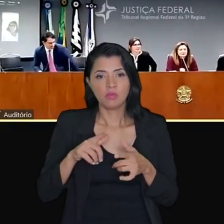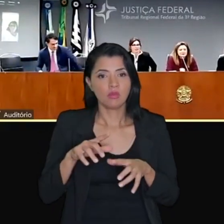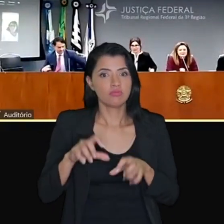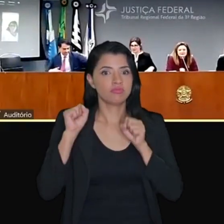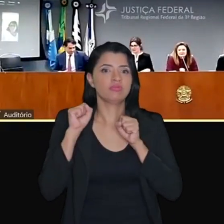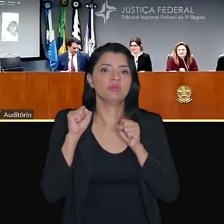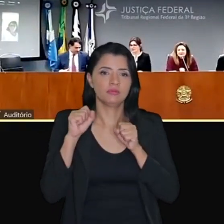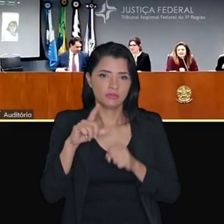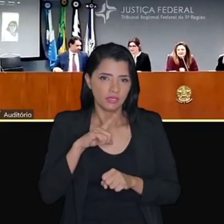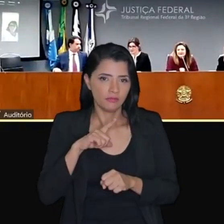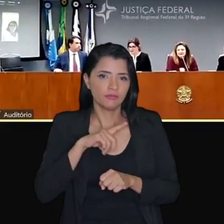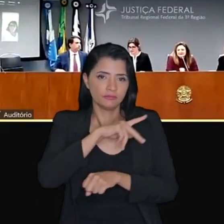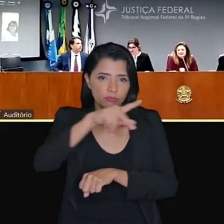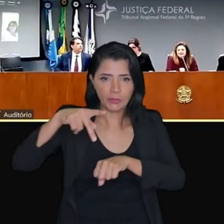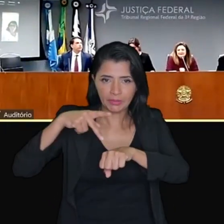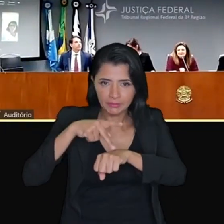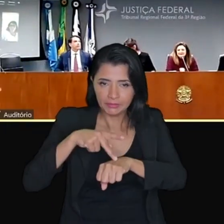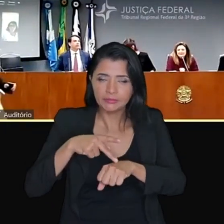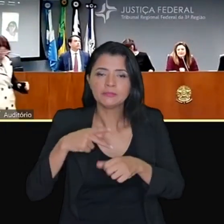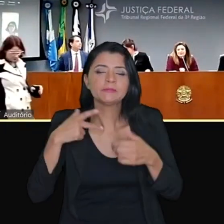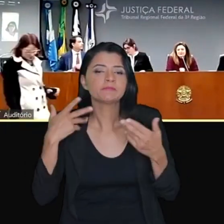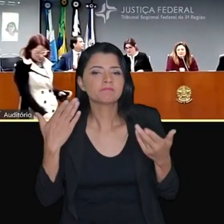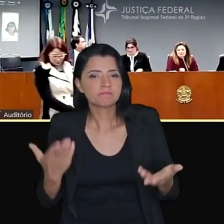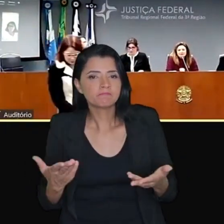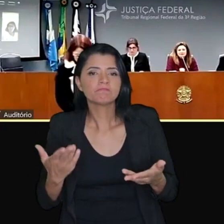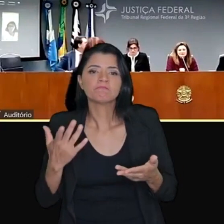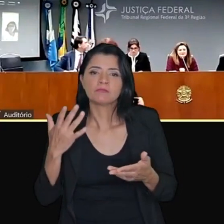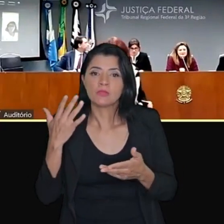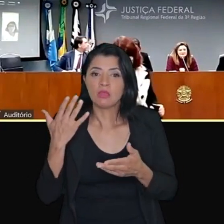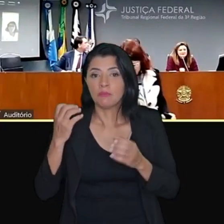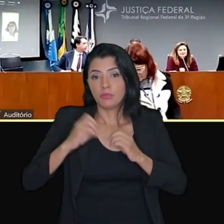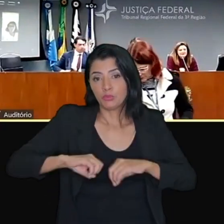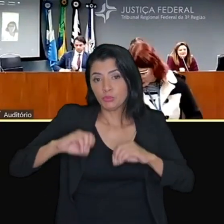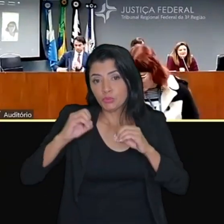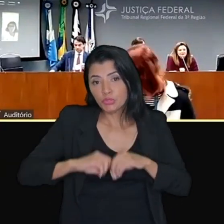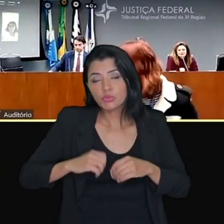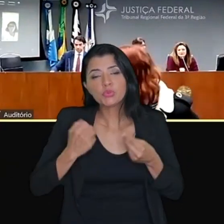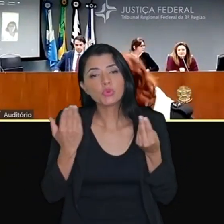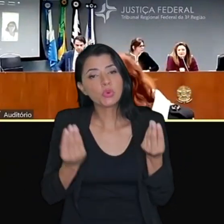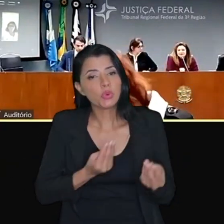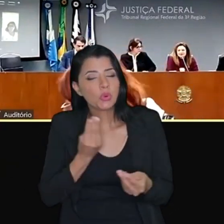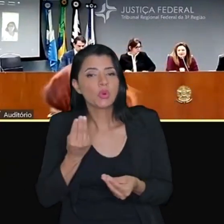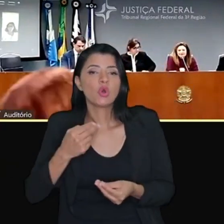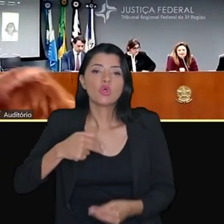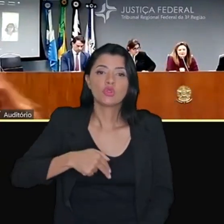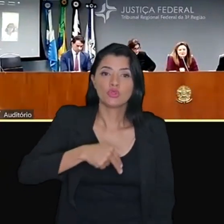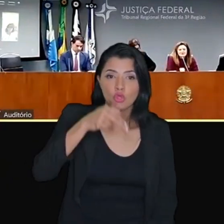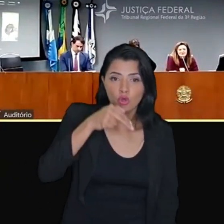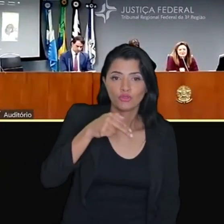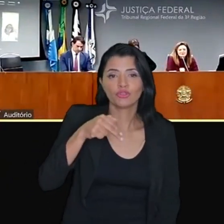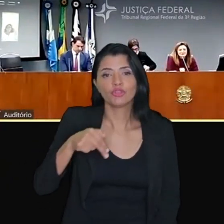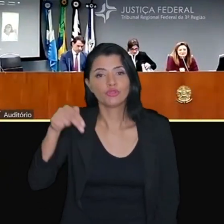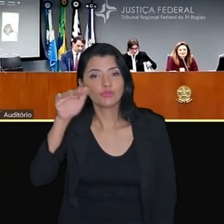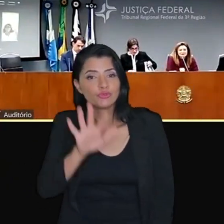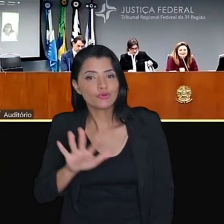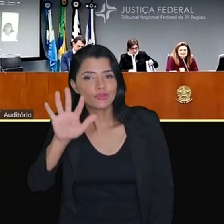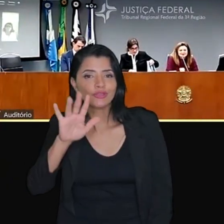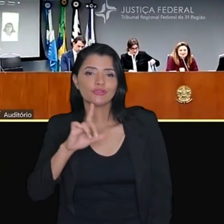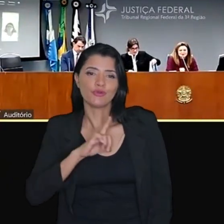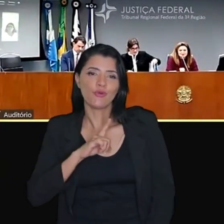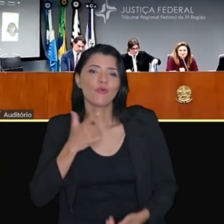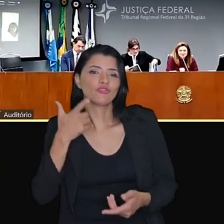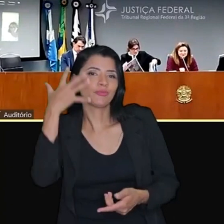né, no país, em que afetou principalmente Norte e Nordeste, onde se encontra a